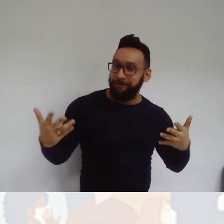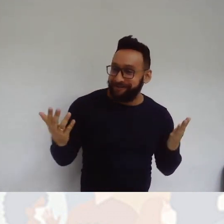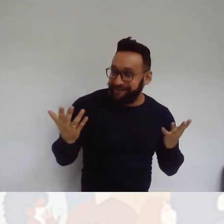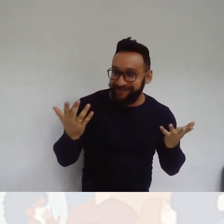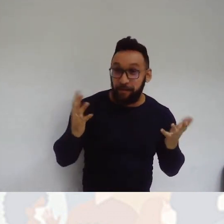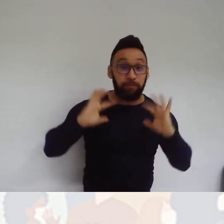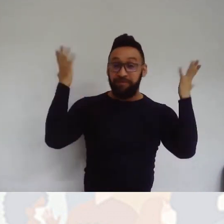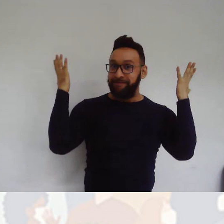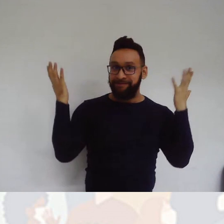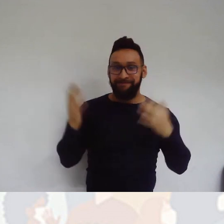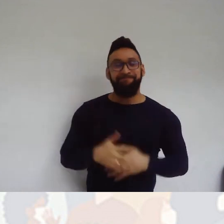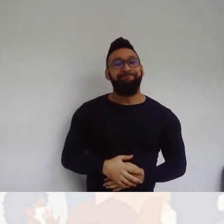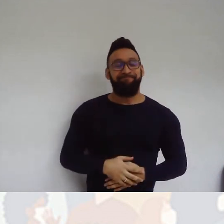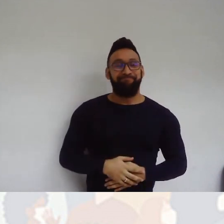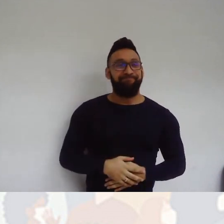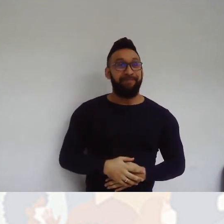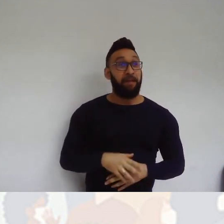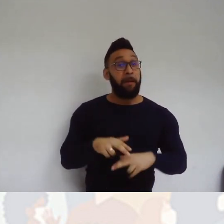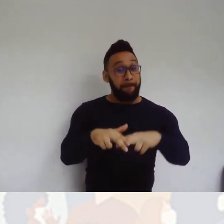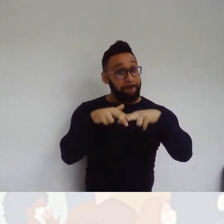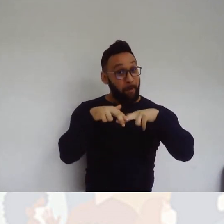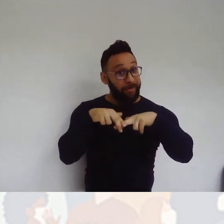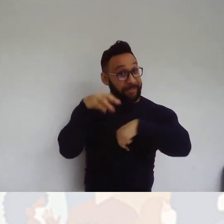Então, desejem.